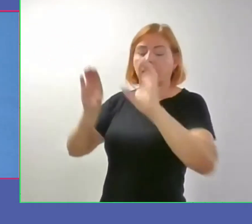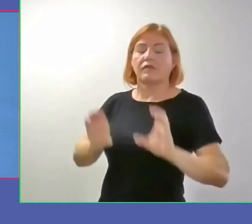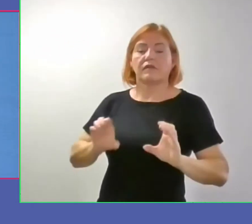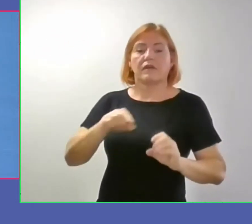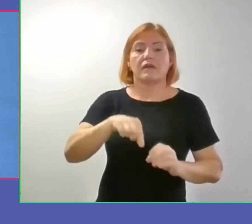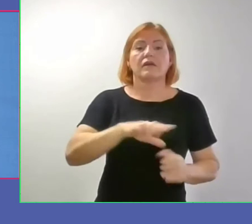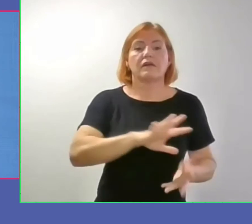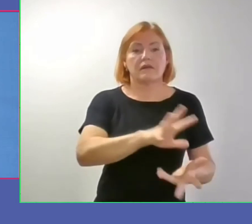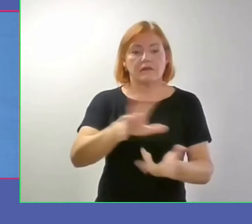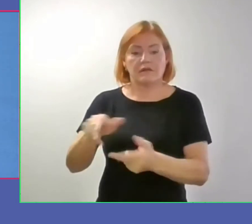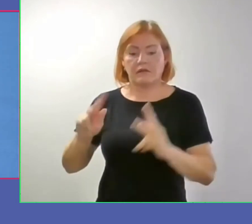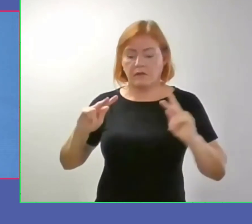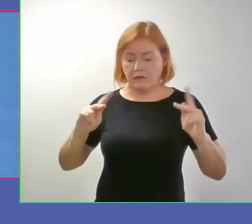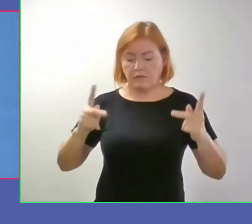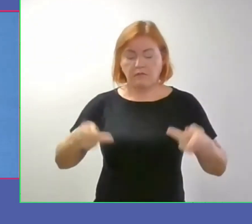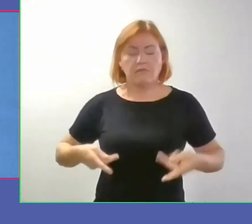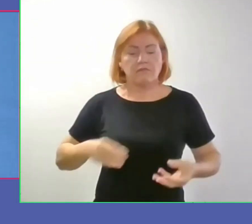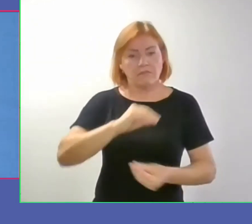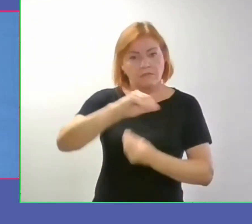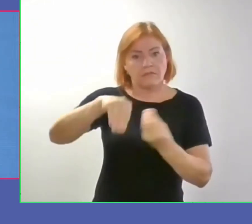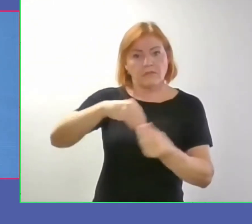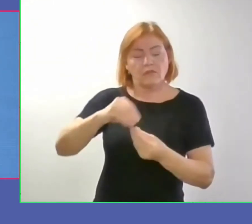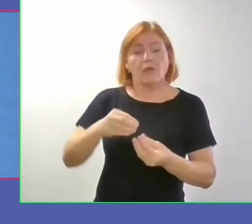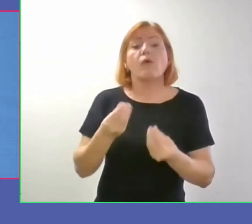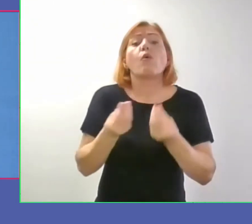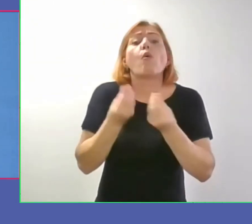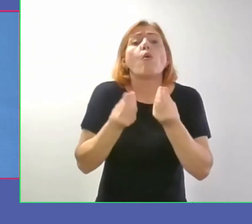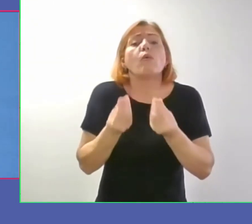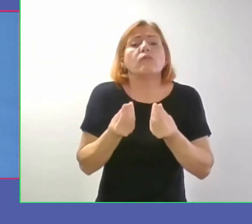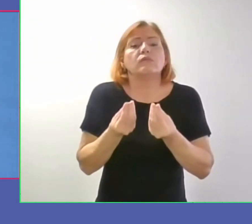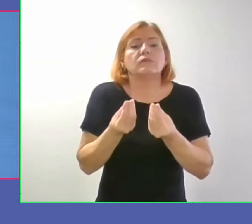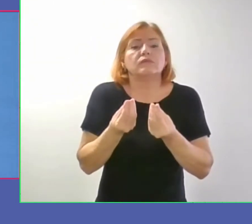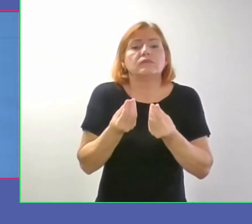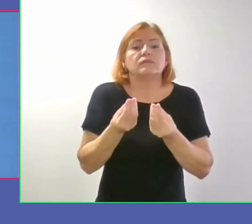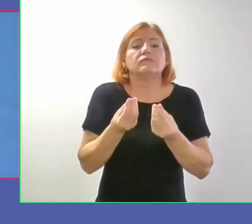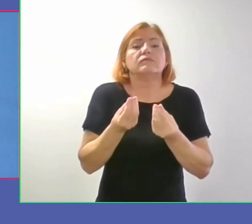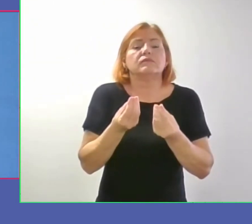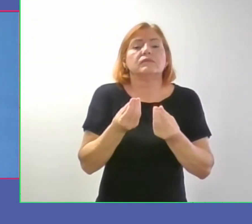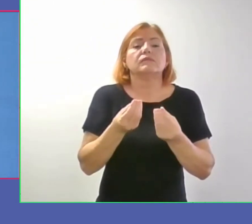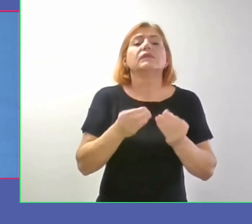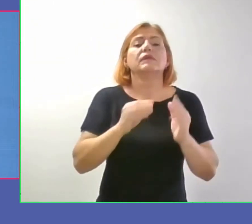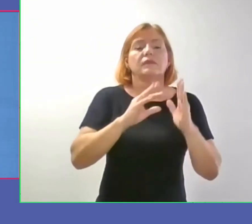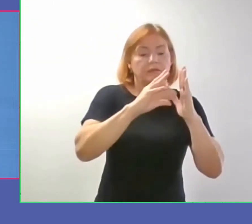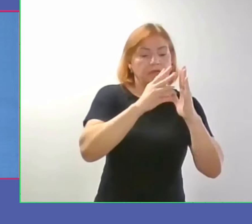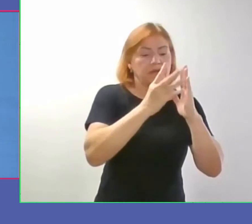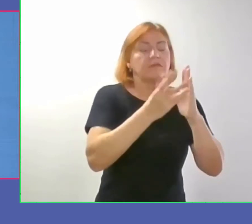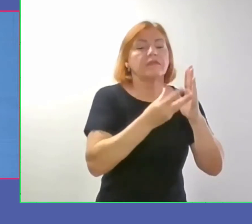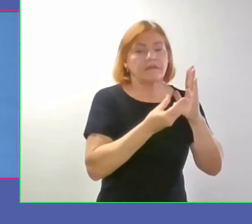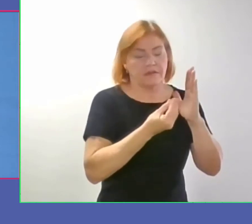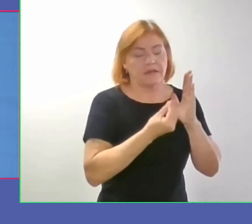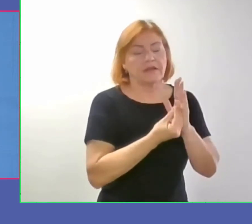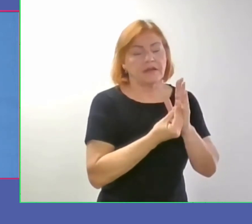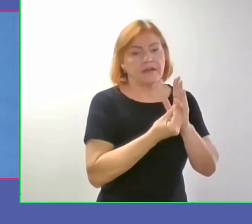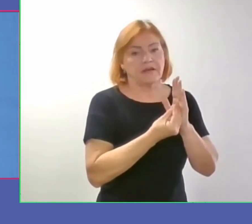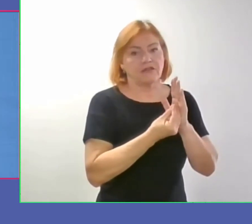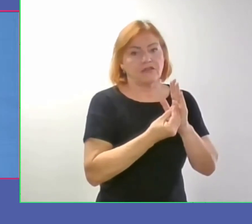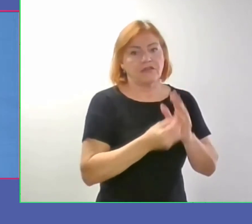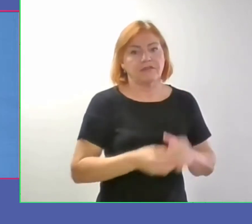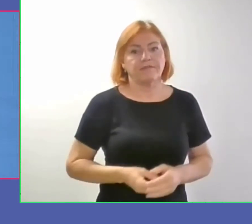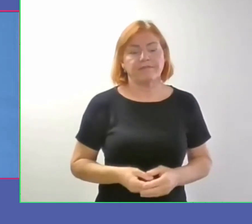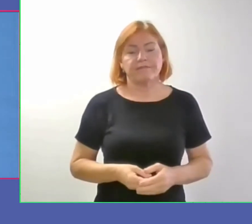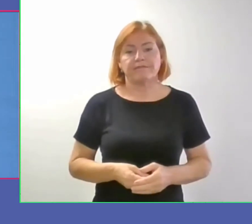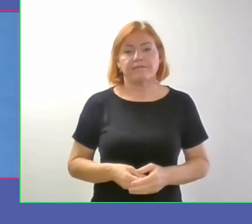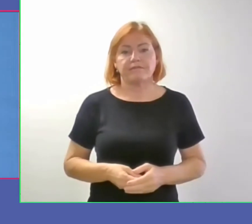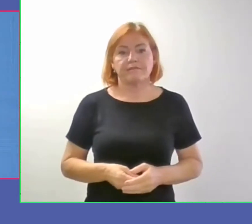por meio da igreja. E quem introduziu tudo isso, o evangelho do reino, é o nosso